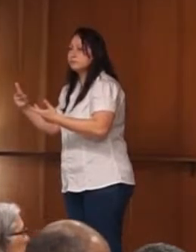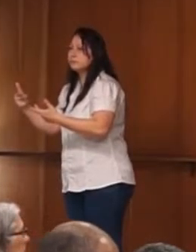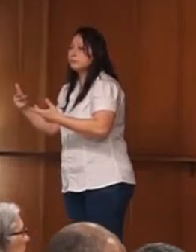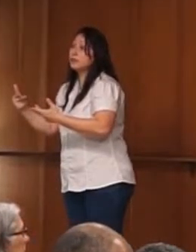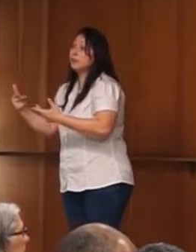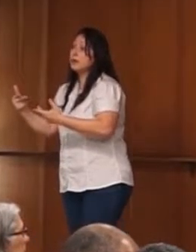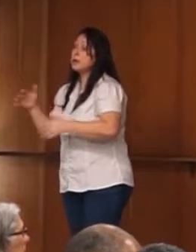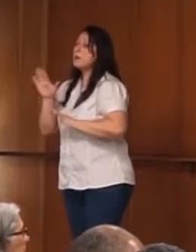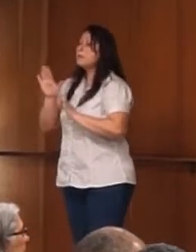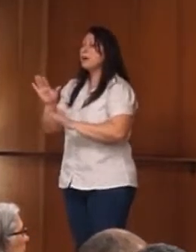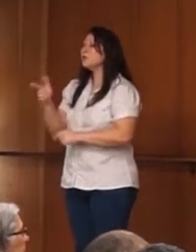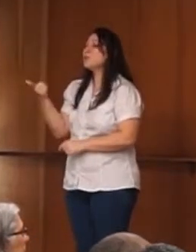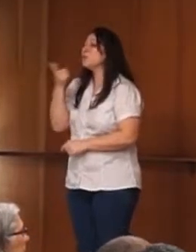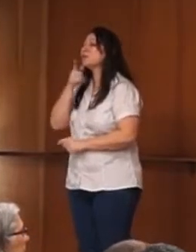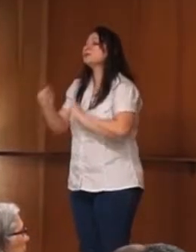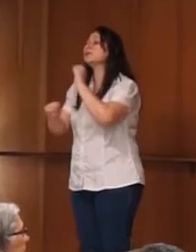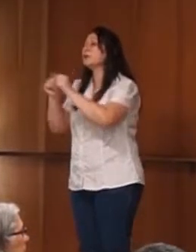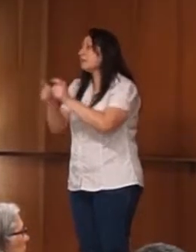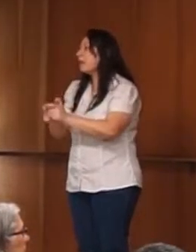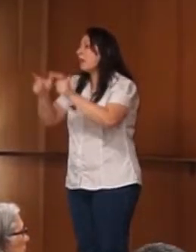E só não conseguimos